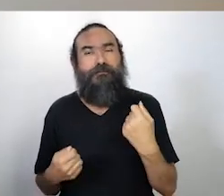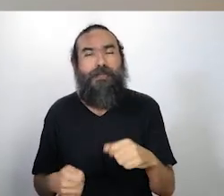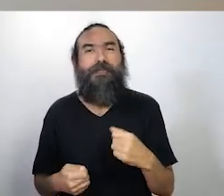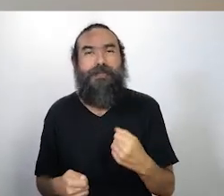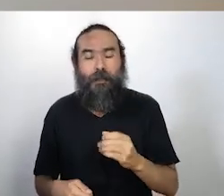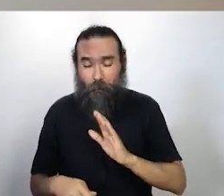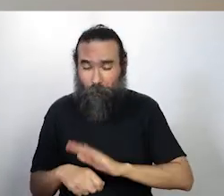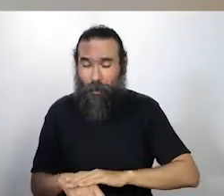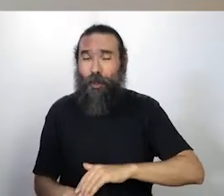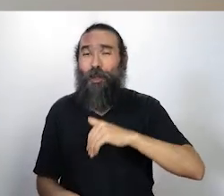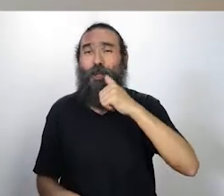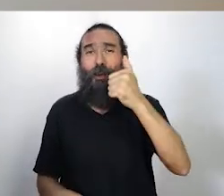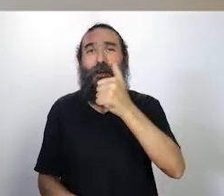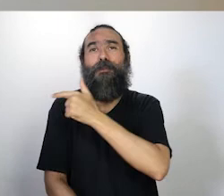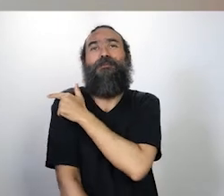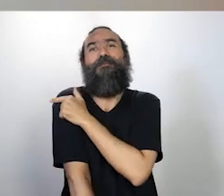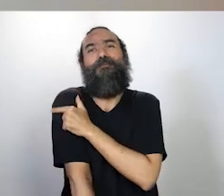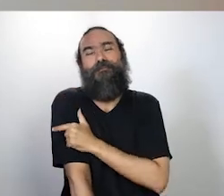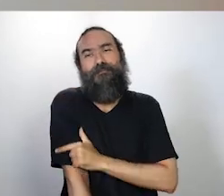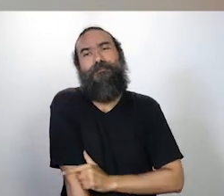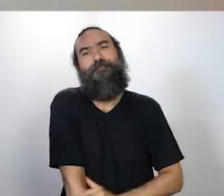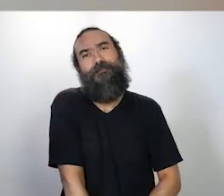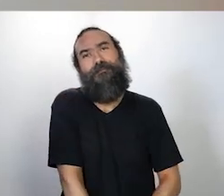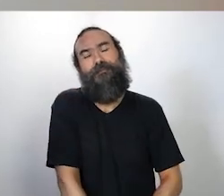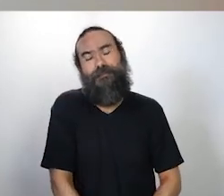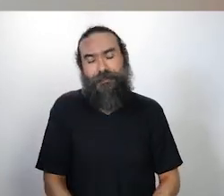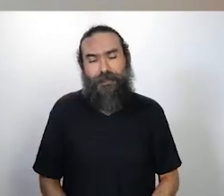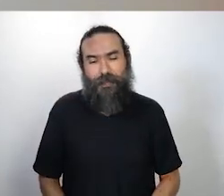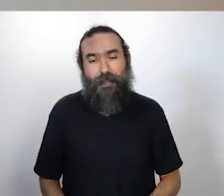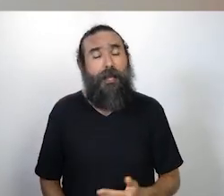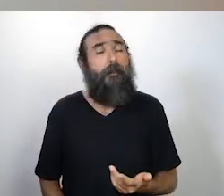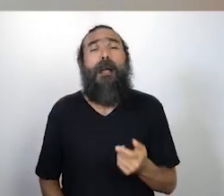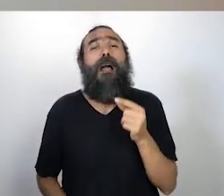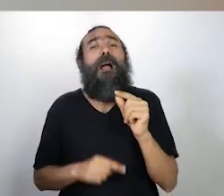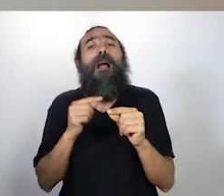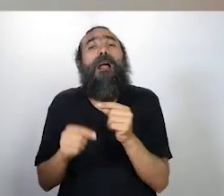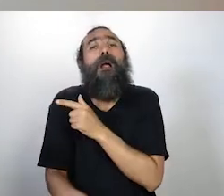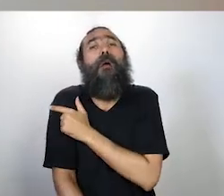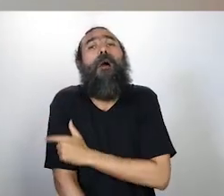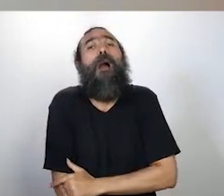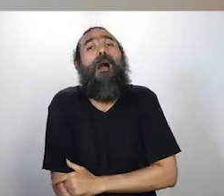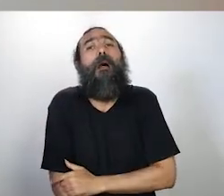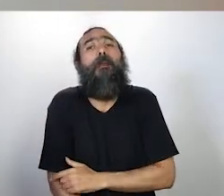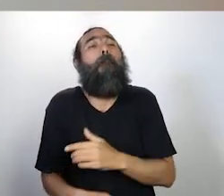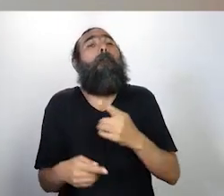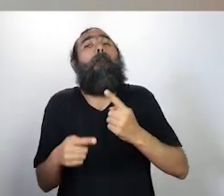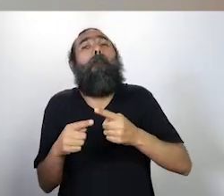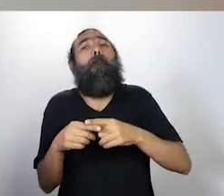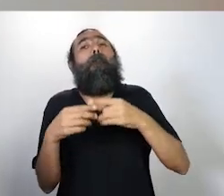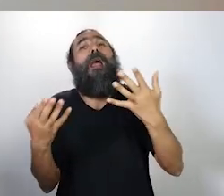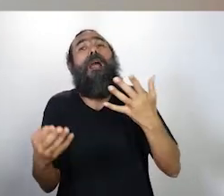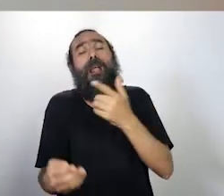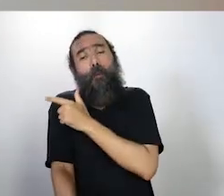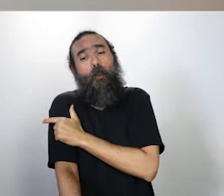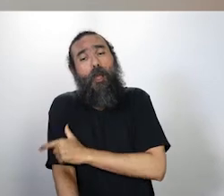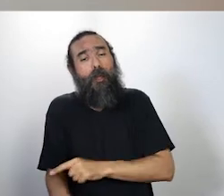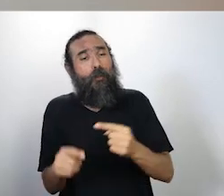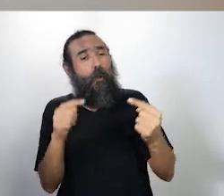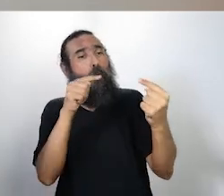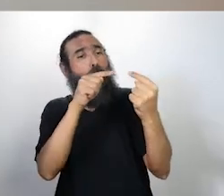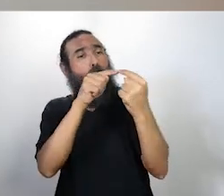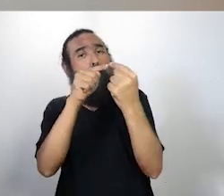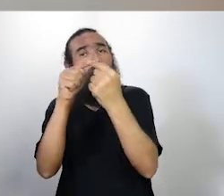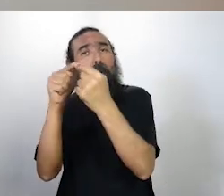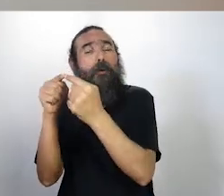Que a gente tinha que ser mais educado. Mas a partir da perspectiva de quem? Mais educado para quê? Para falar